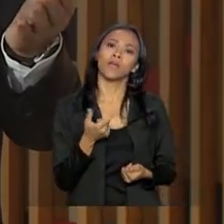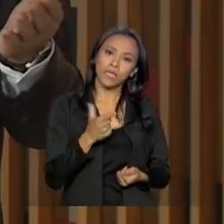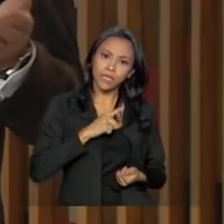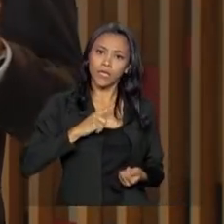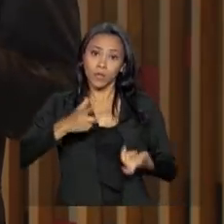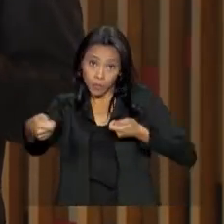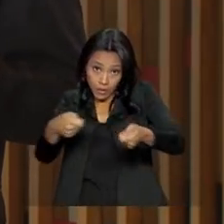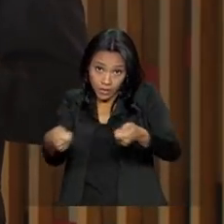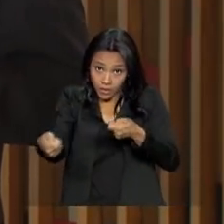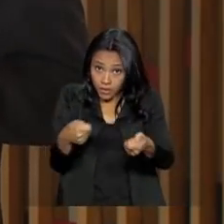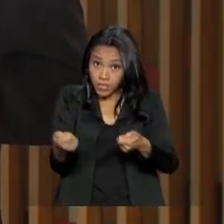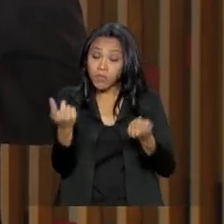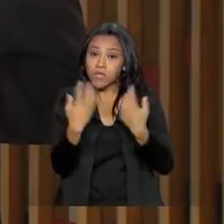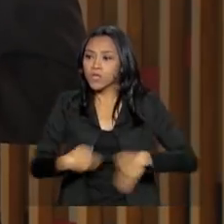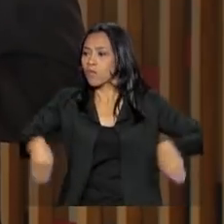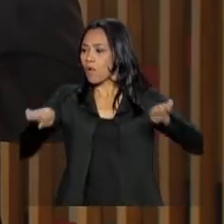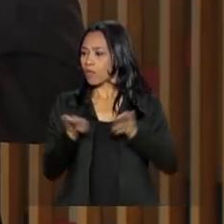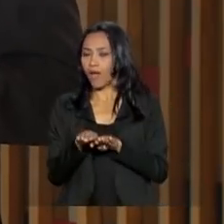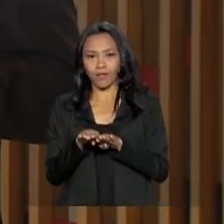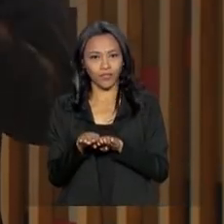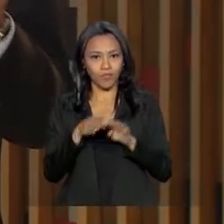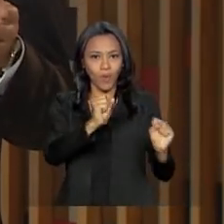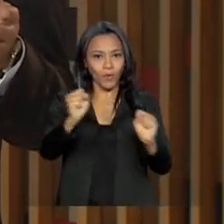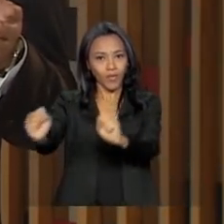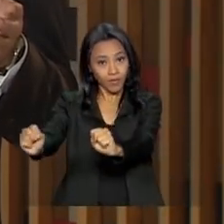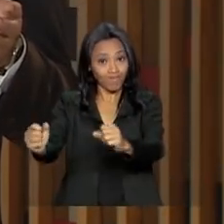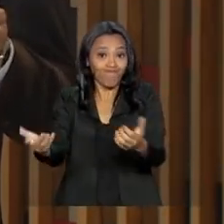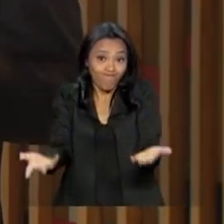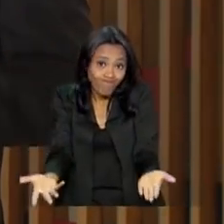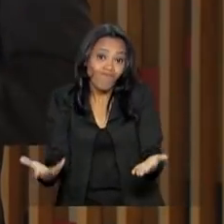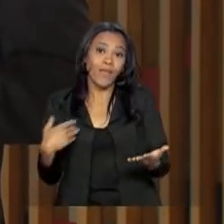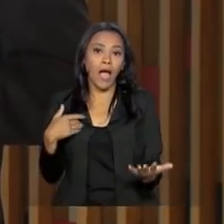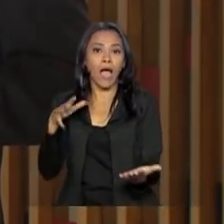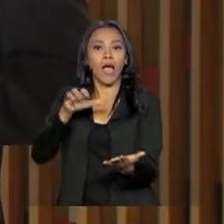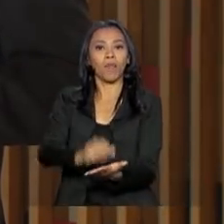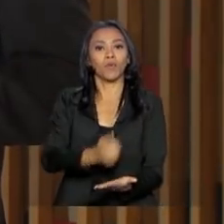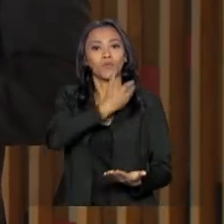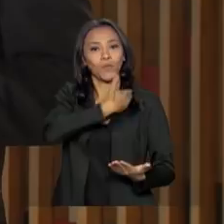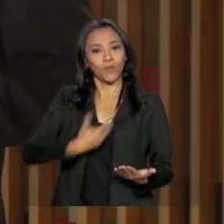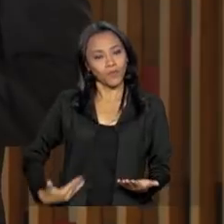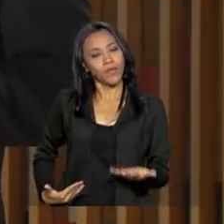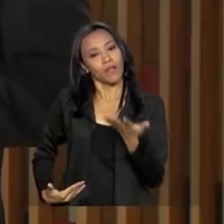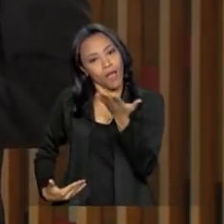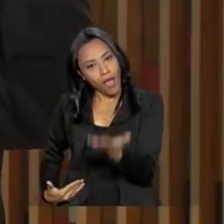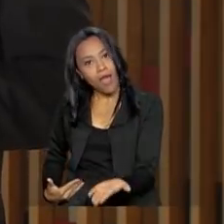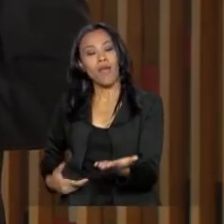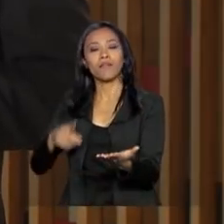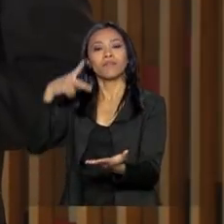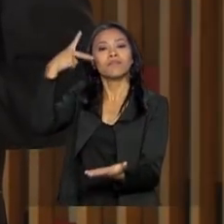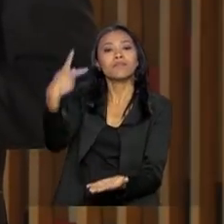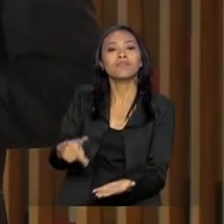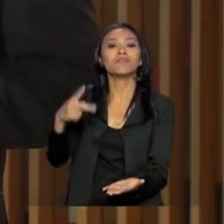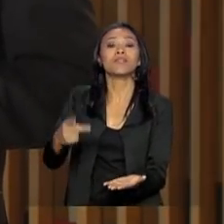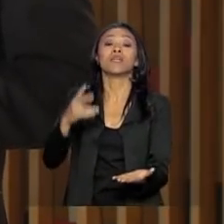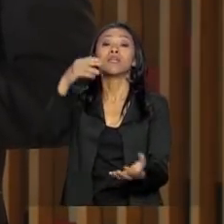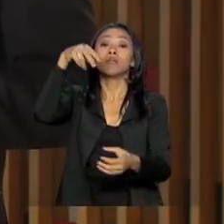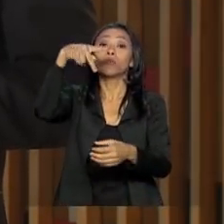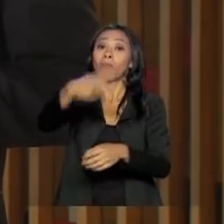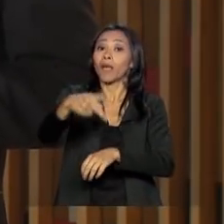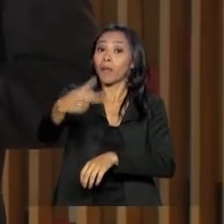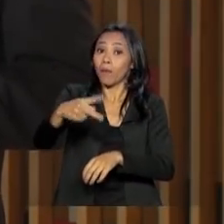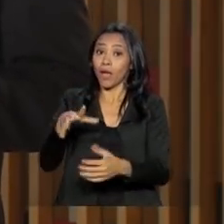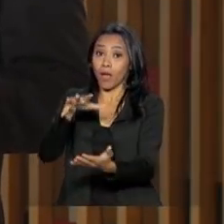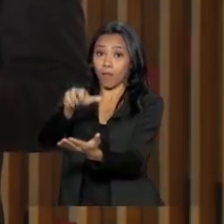equilíbrio e a igualdade entre os poderes a posse efetiva ocorreu no Congresso paraguaio o que vai se